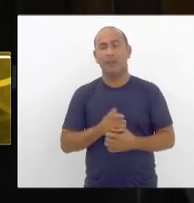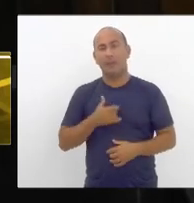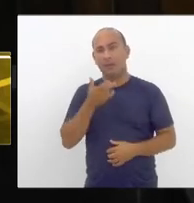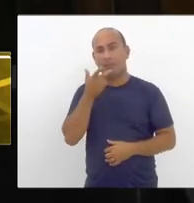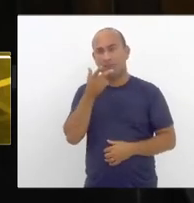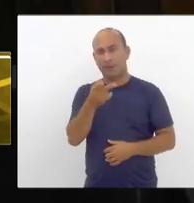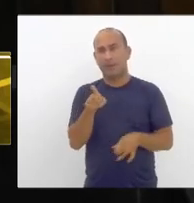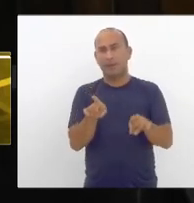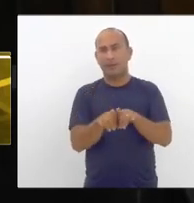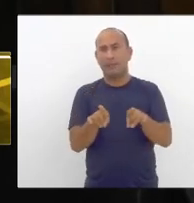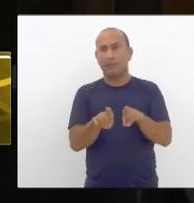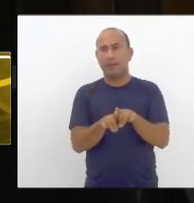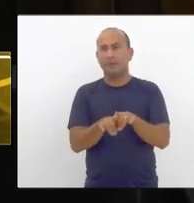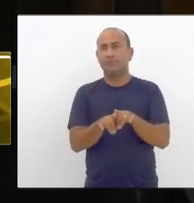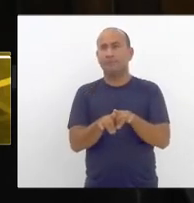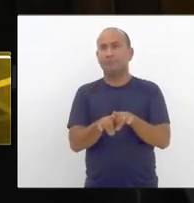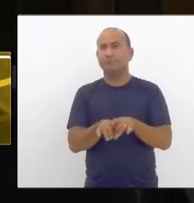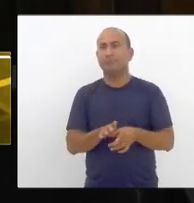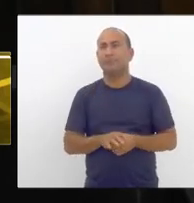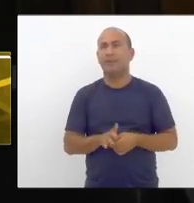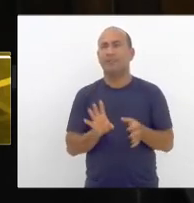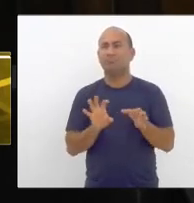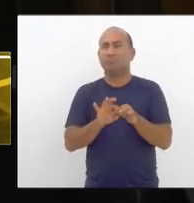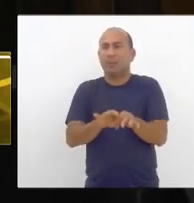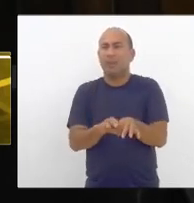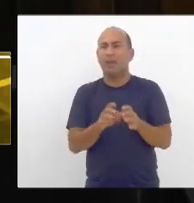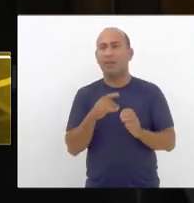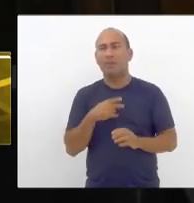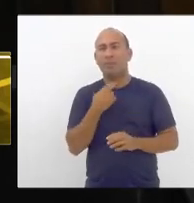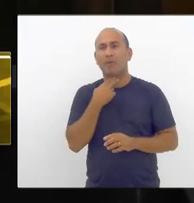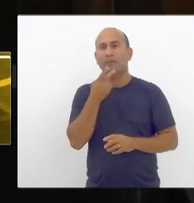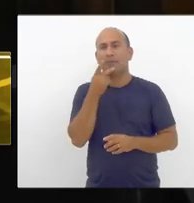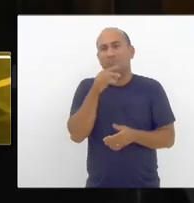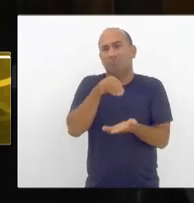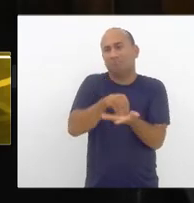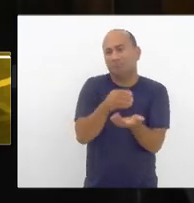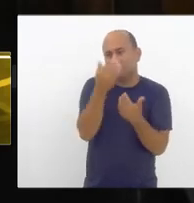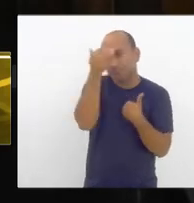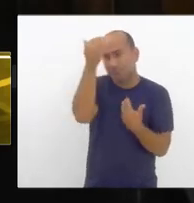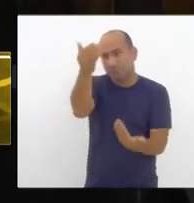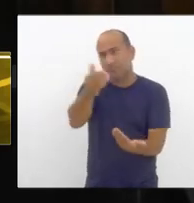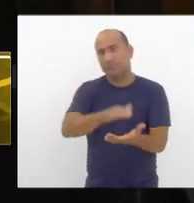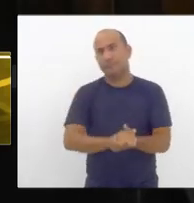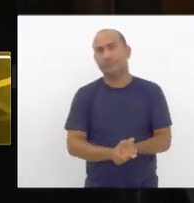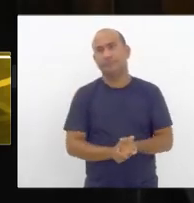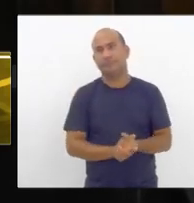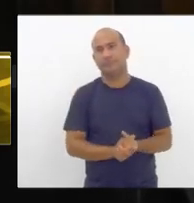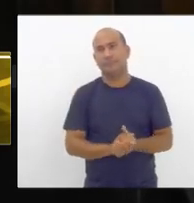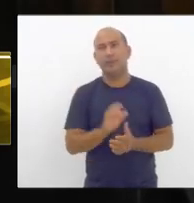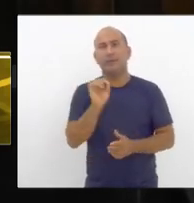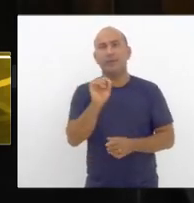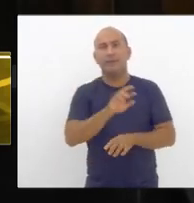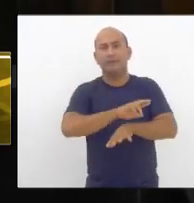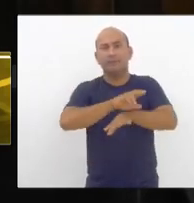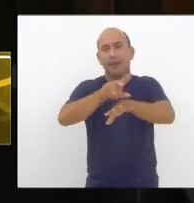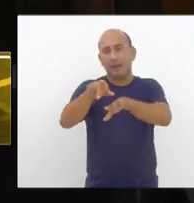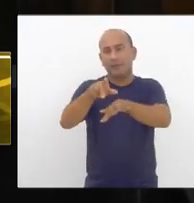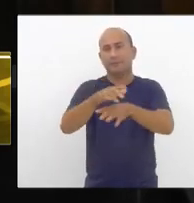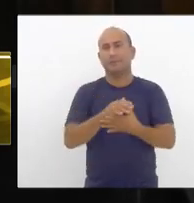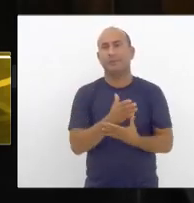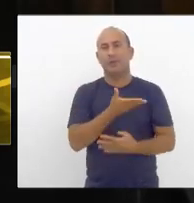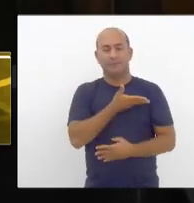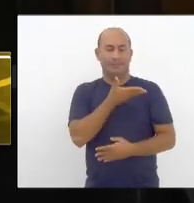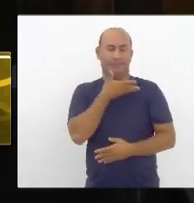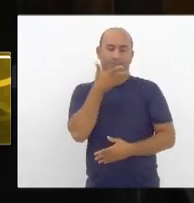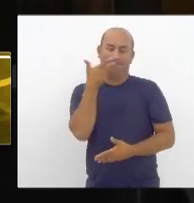falei também de relações E aí nesse momento de relações eu não posso deixar de agradecer meu amigo Rafael Cardoso Araxá para muitos que